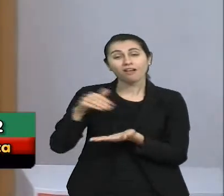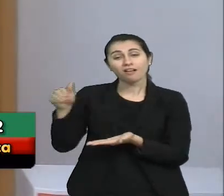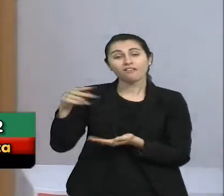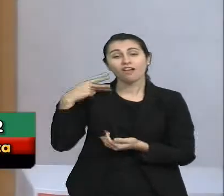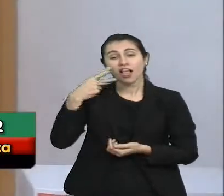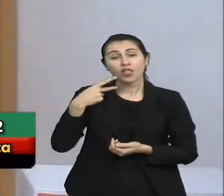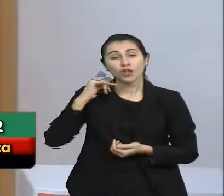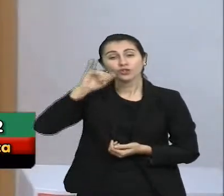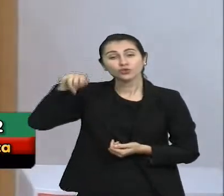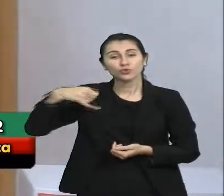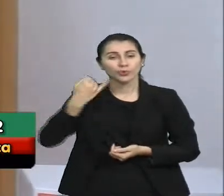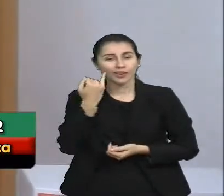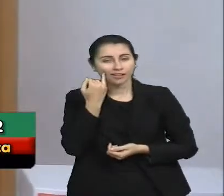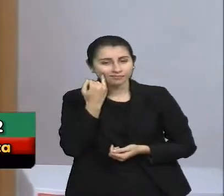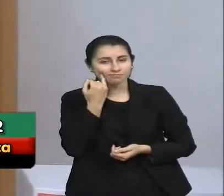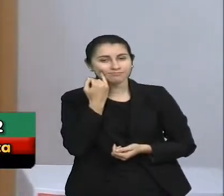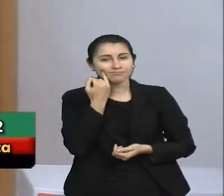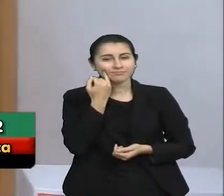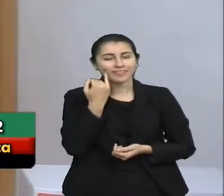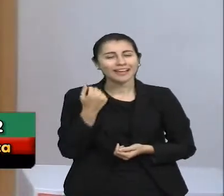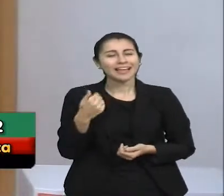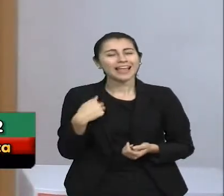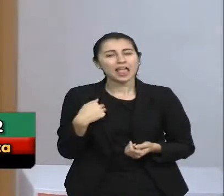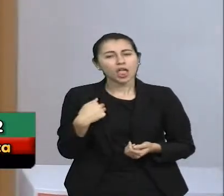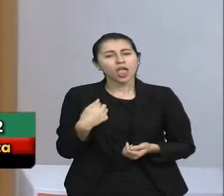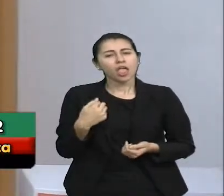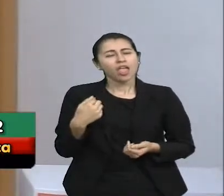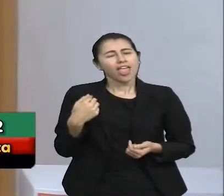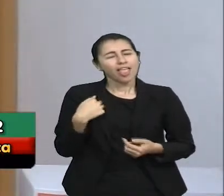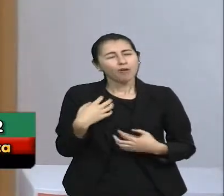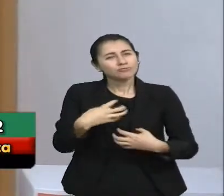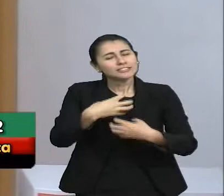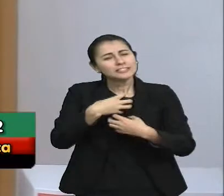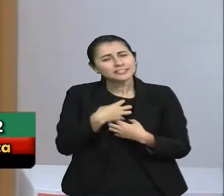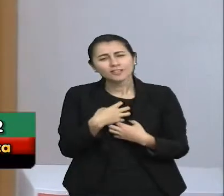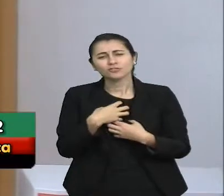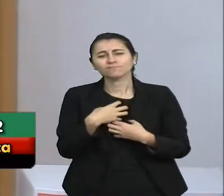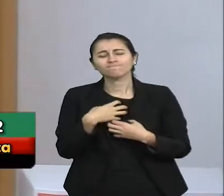Juliana. É um misto de muita emoção,